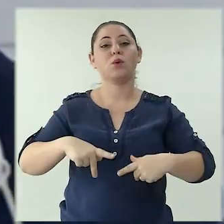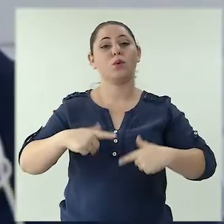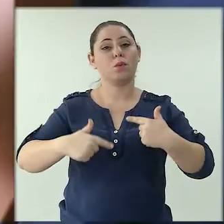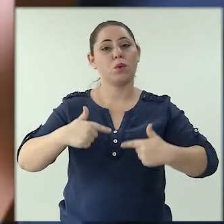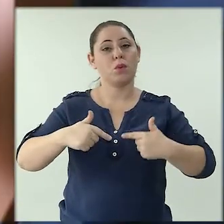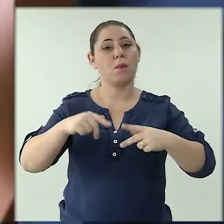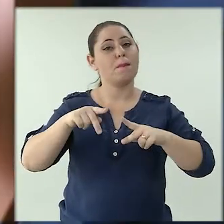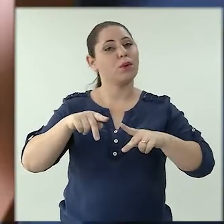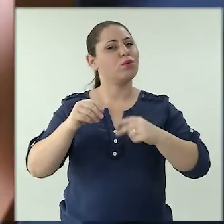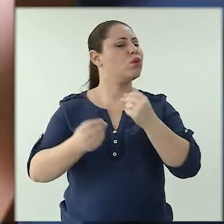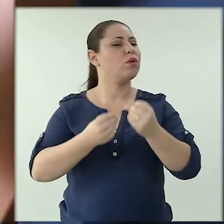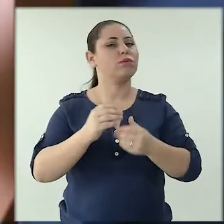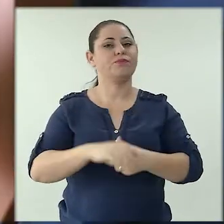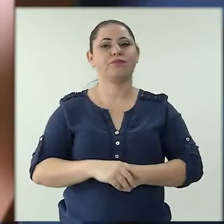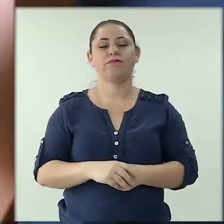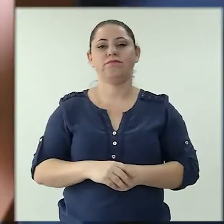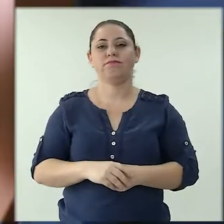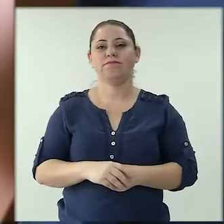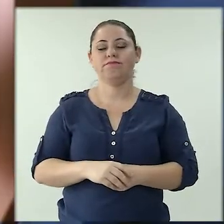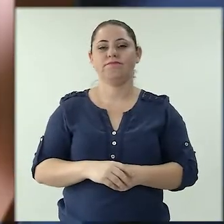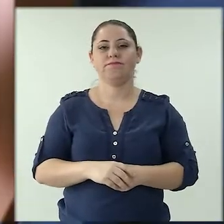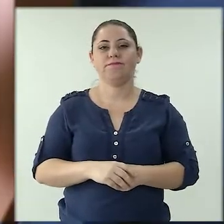Sim. Então, você falou que